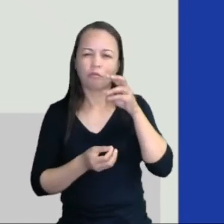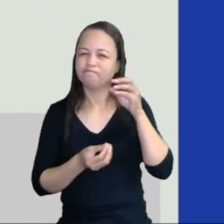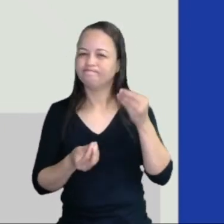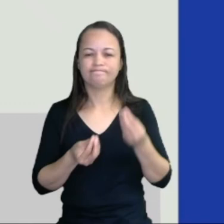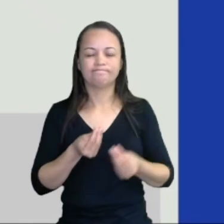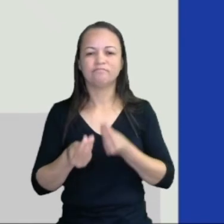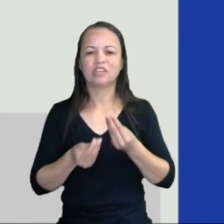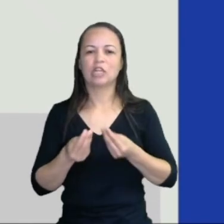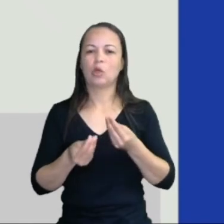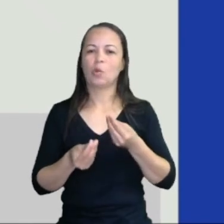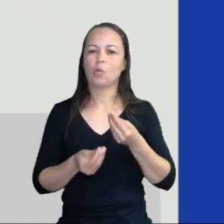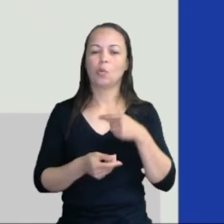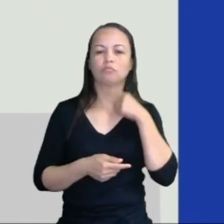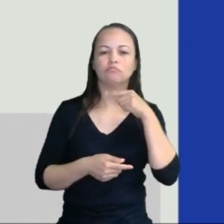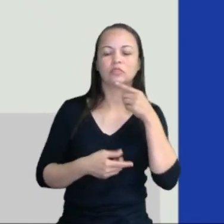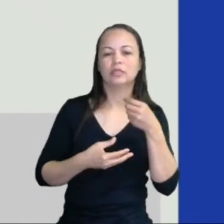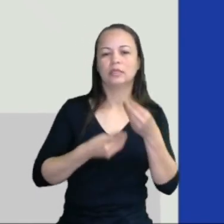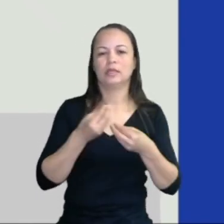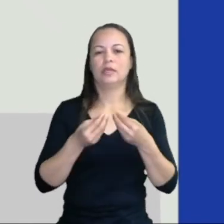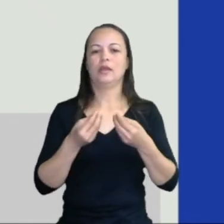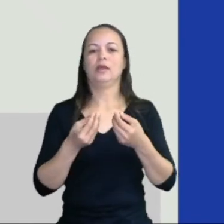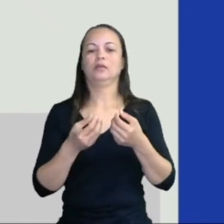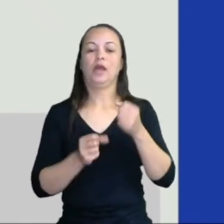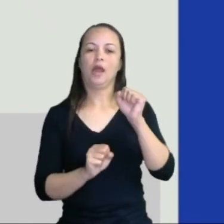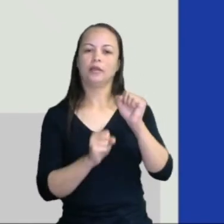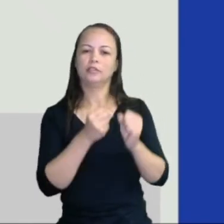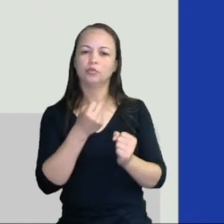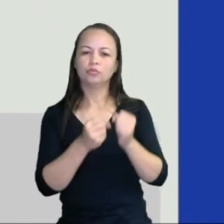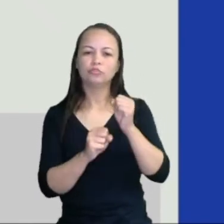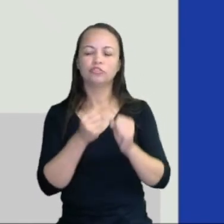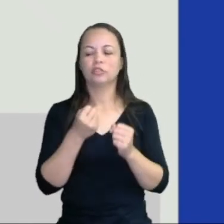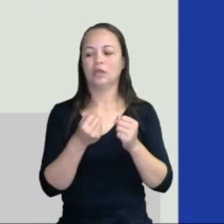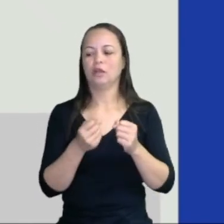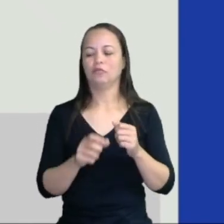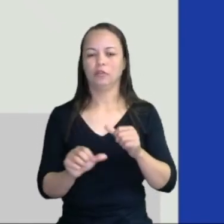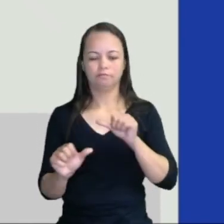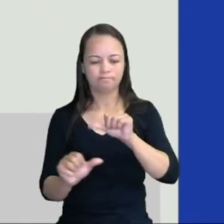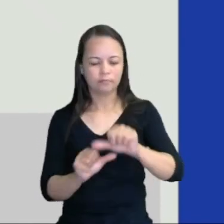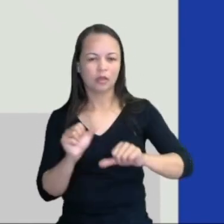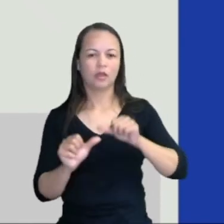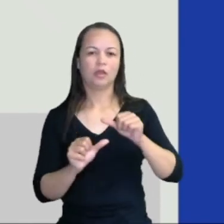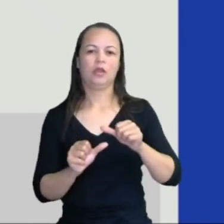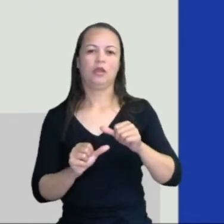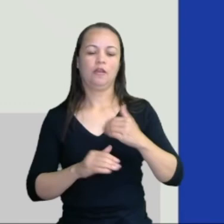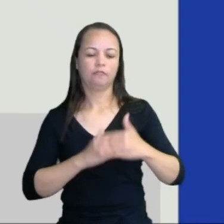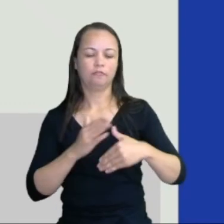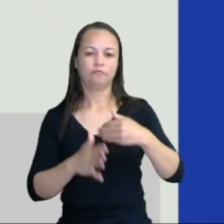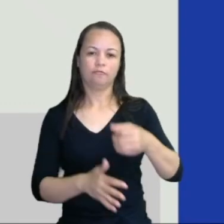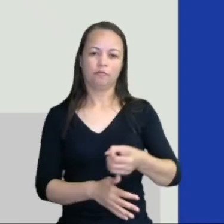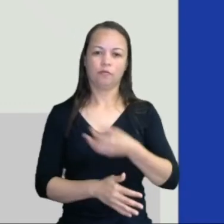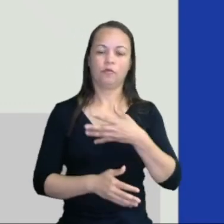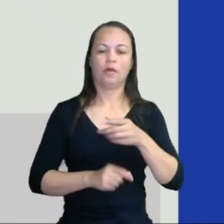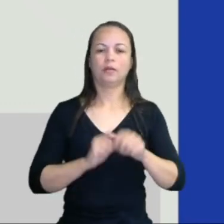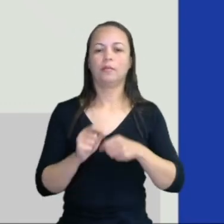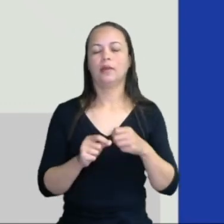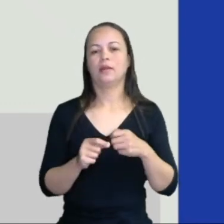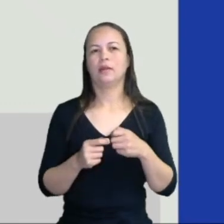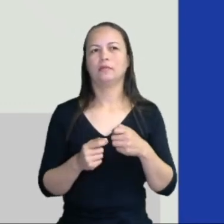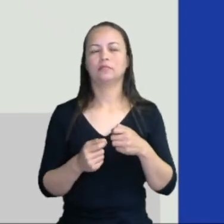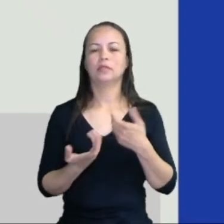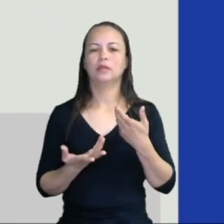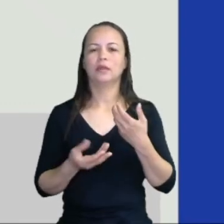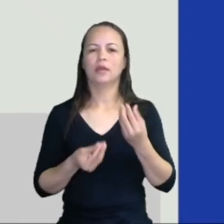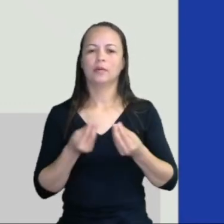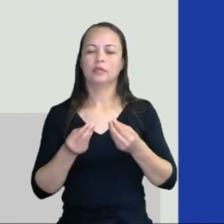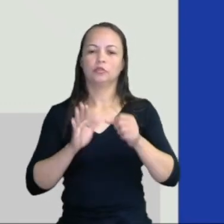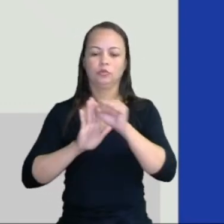burguesia industrial. Foi reformulado, olha aí a questão do neoliberalismo, para atender às demandas